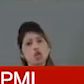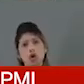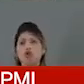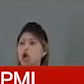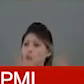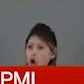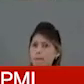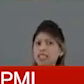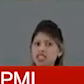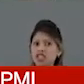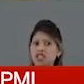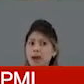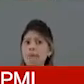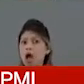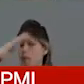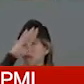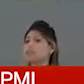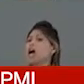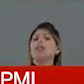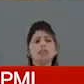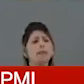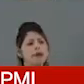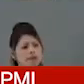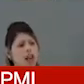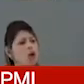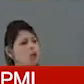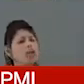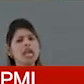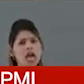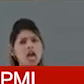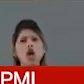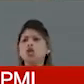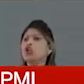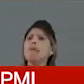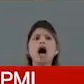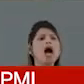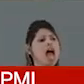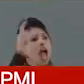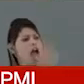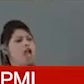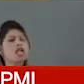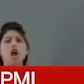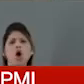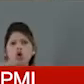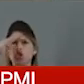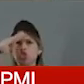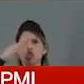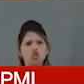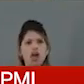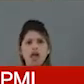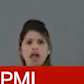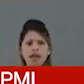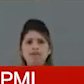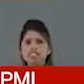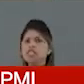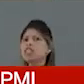o atual presidente da República, mas também deixo aqui também, afinal de contas, o convite ao Lula, porque ele é o chefe. Porque se houve algum tipo de